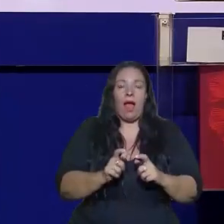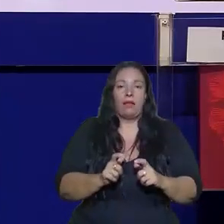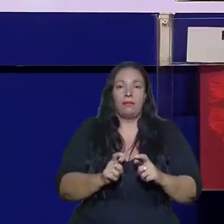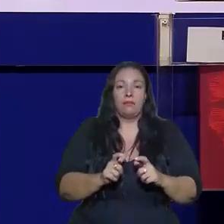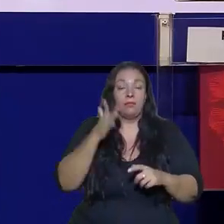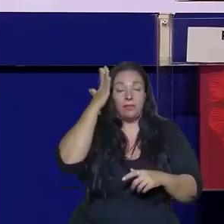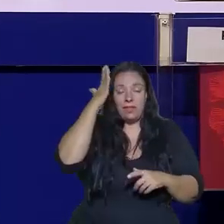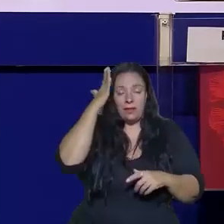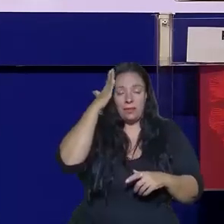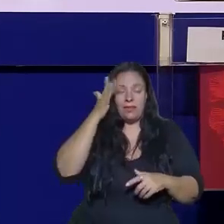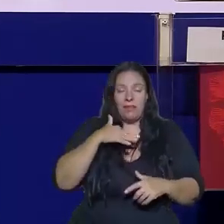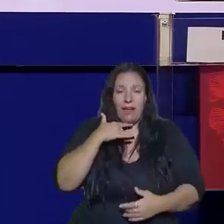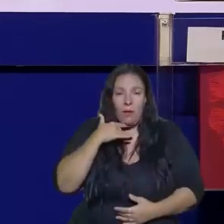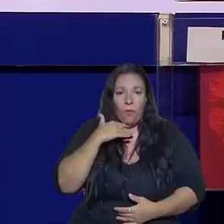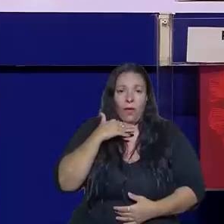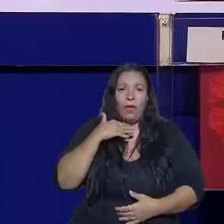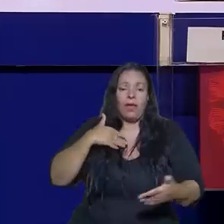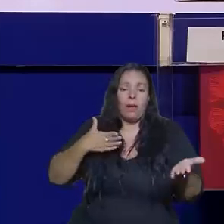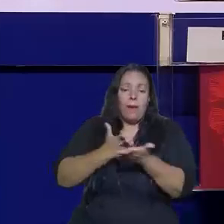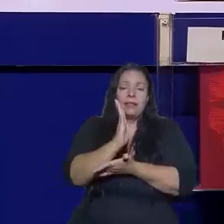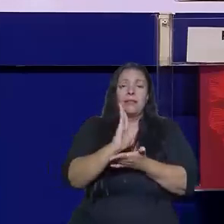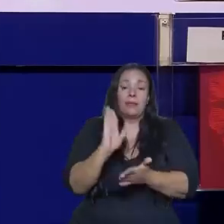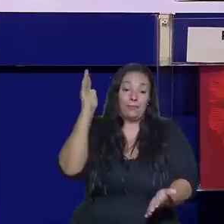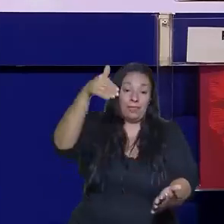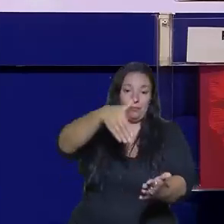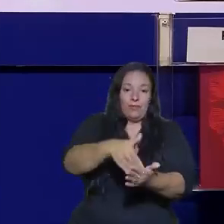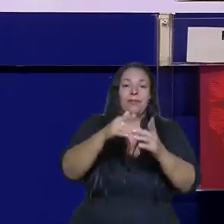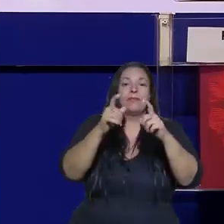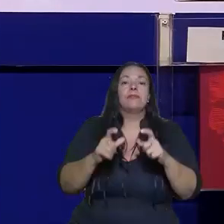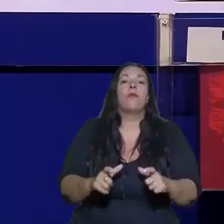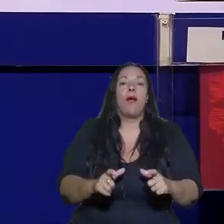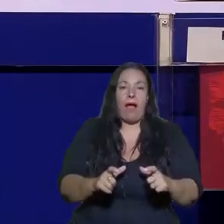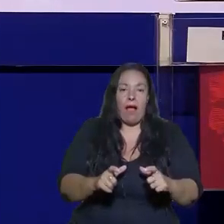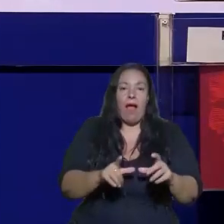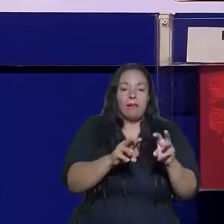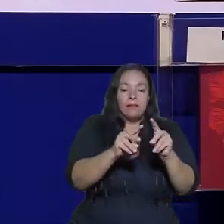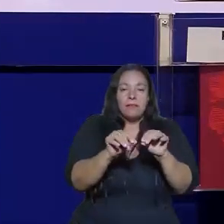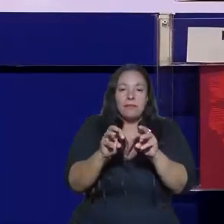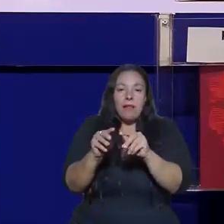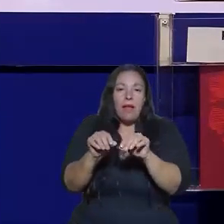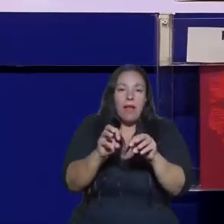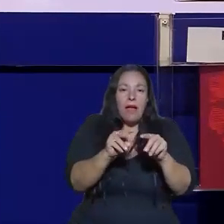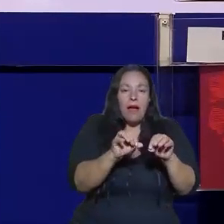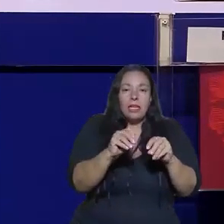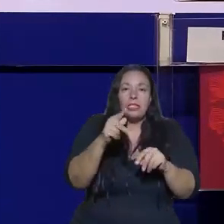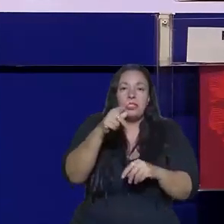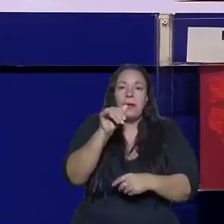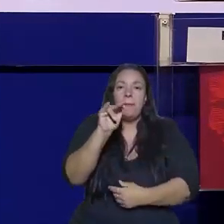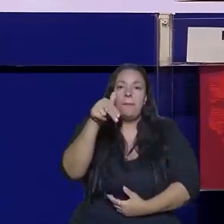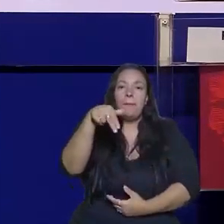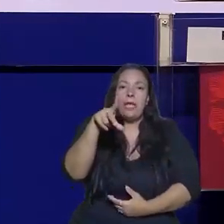terrível. E a passagem para chegar até esse lugar aqui, as terras de Pindorama,